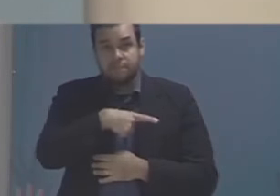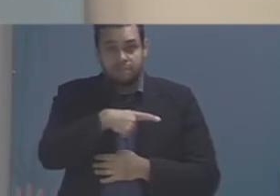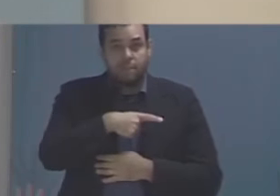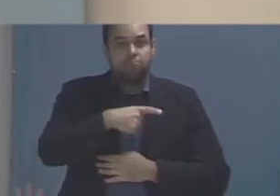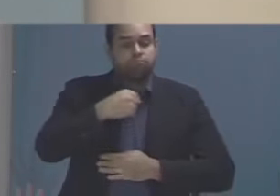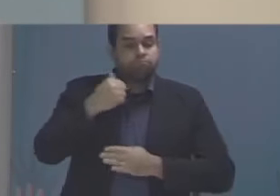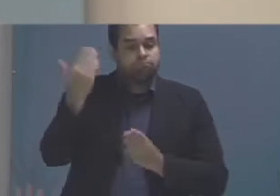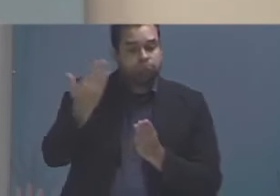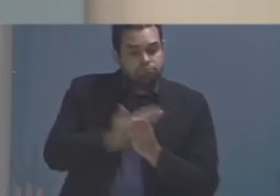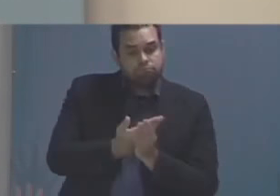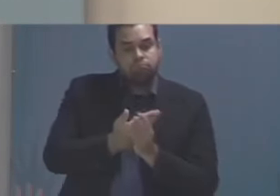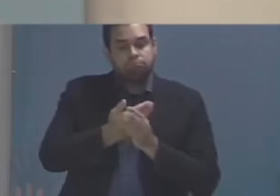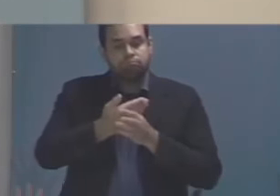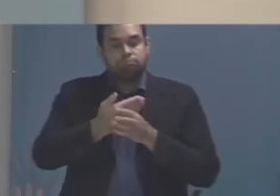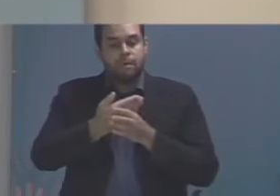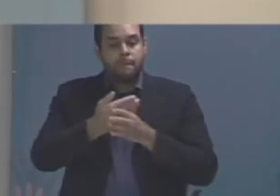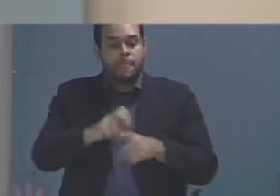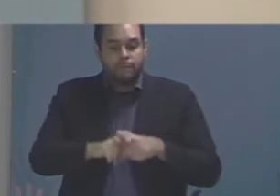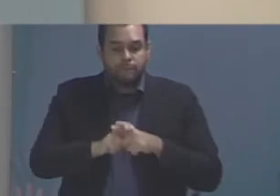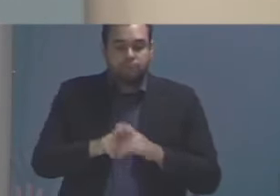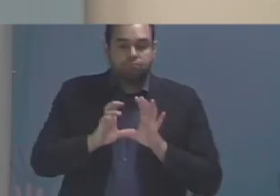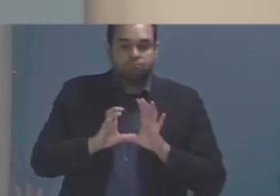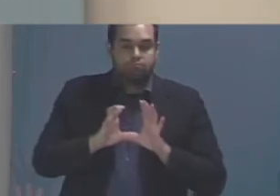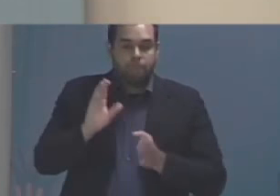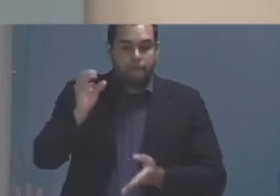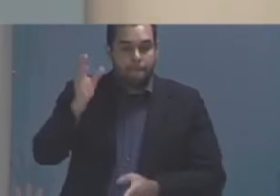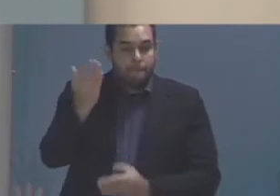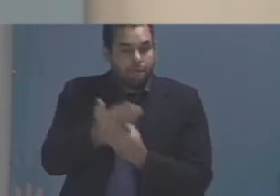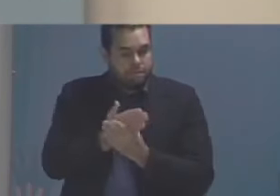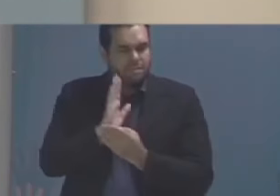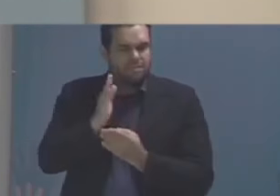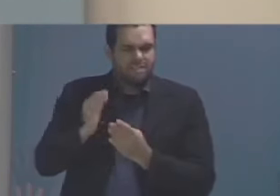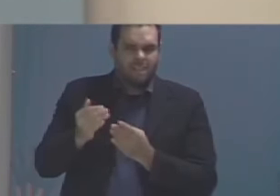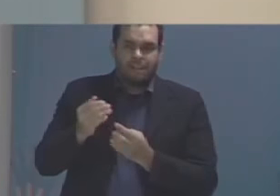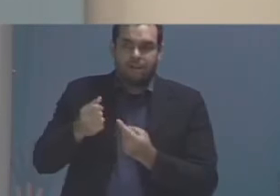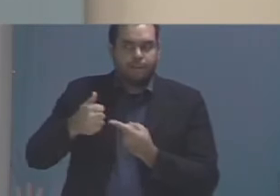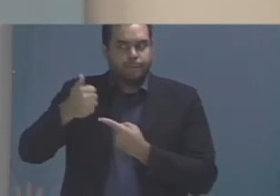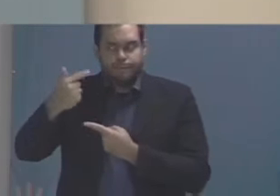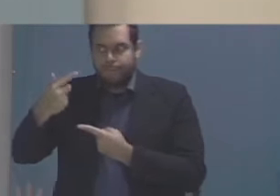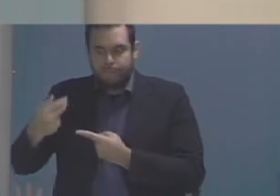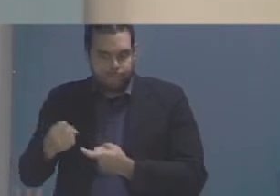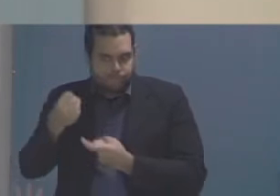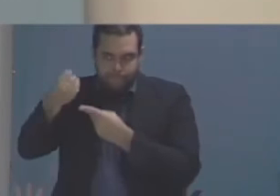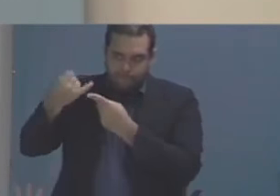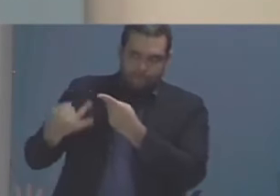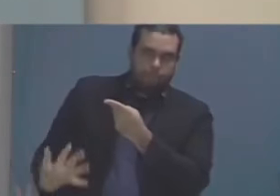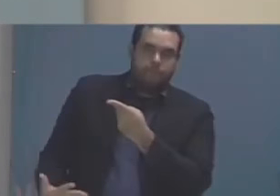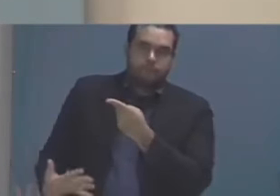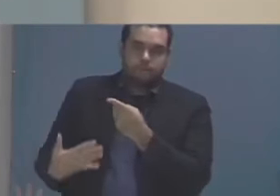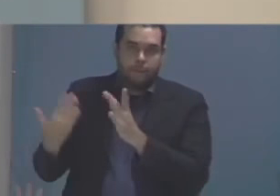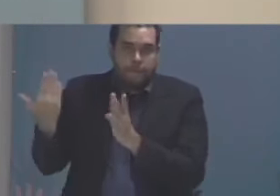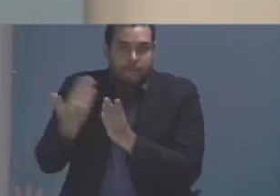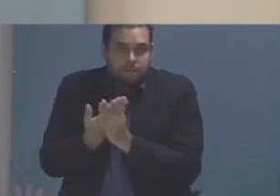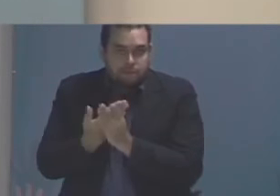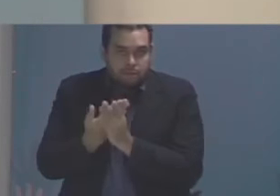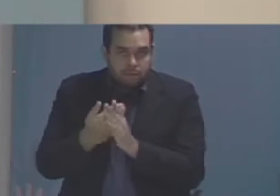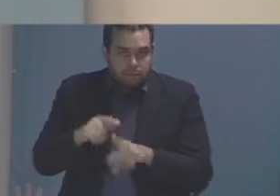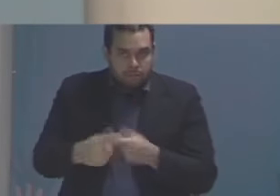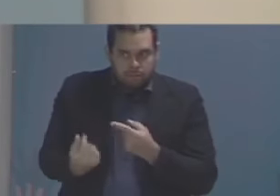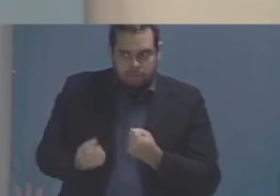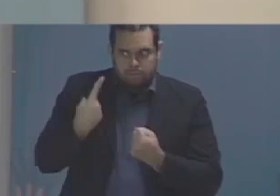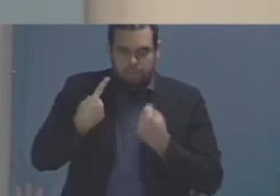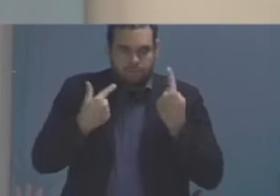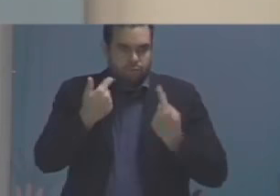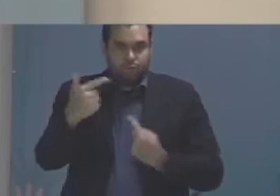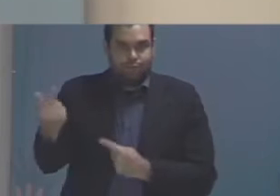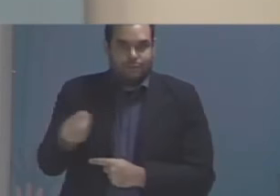esses processos, o Conselho figura na condição de réu, não é a primeira vez, não é somente um, são vários, mas, estranhamente, não tem nenhum